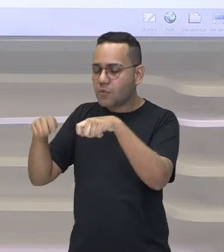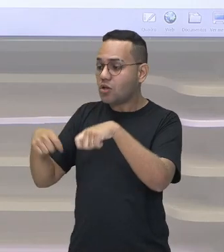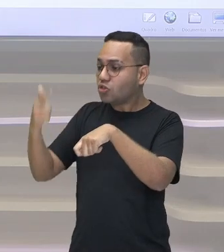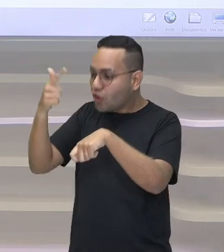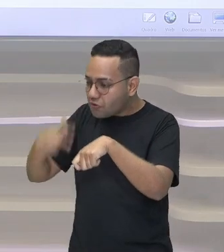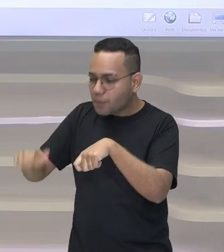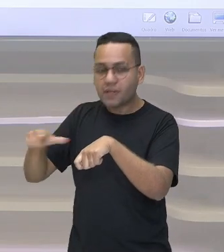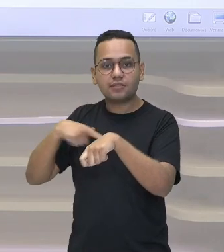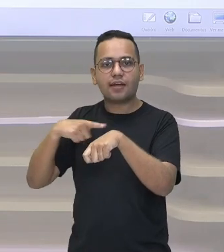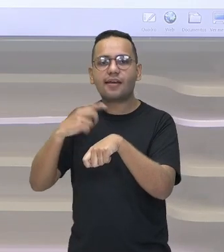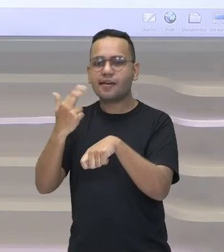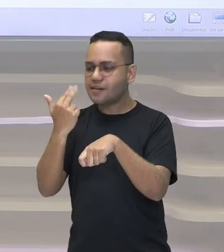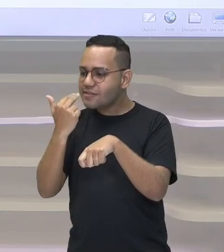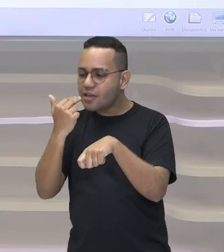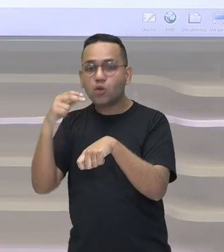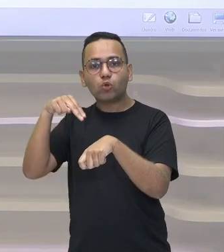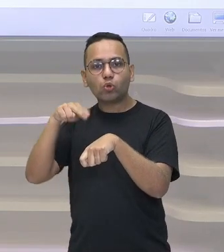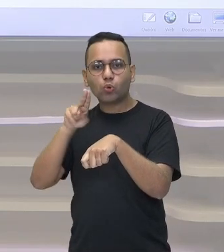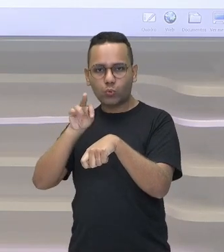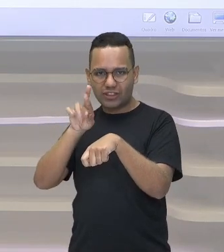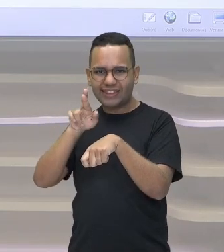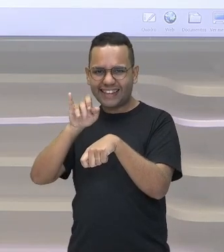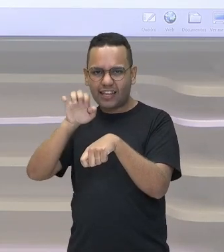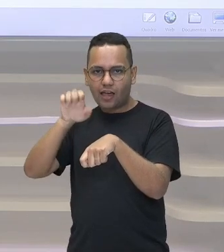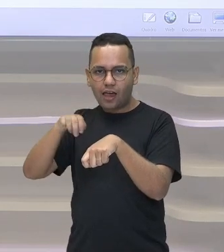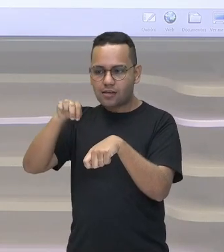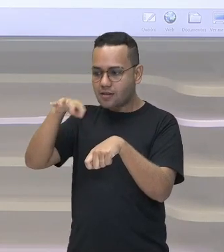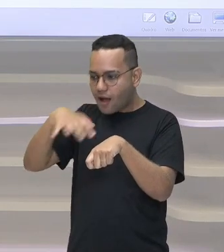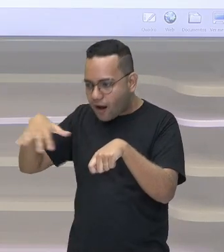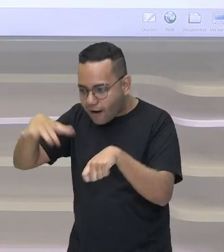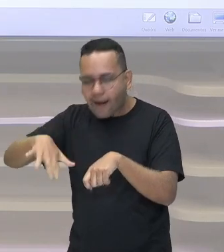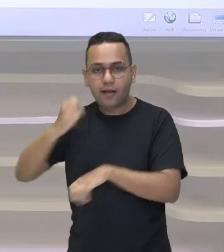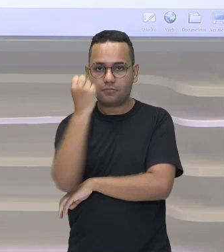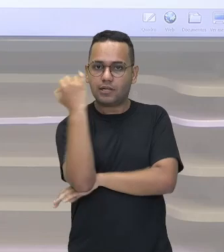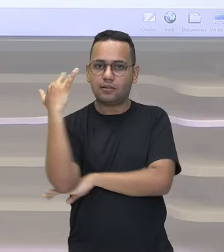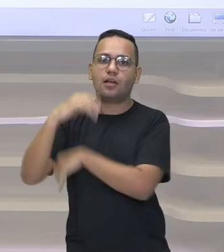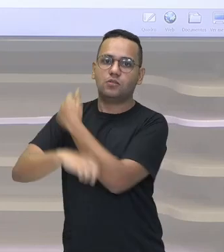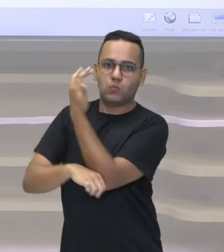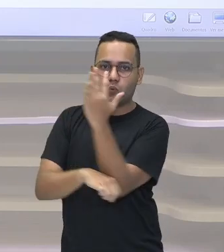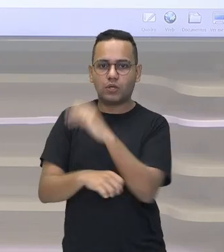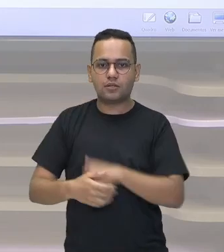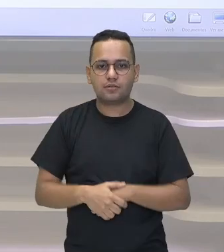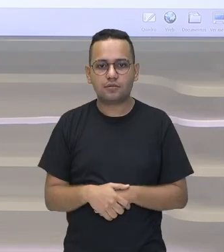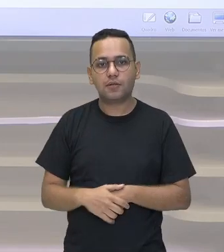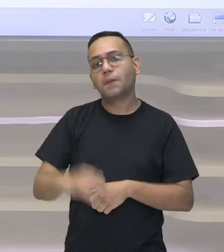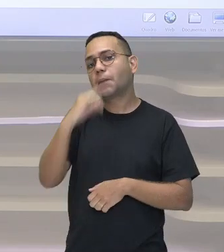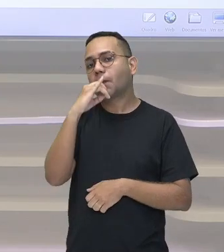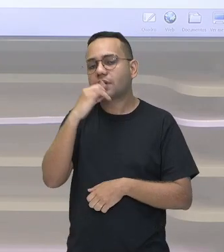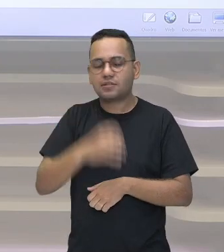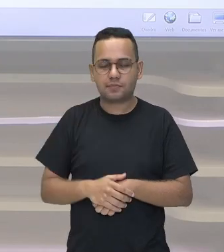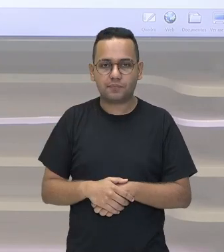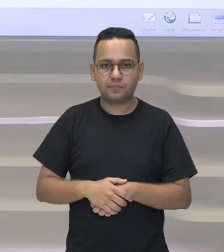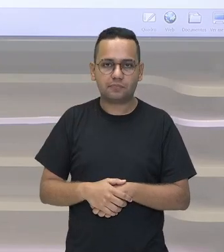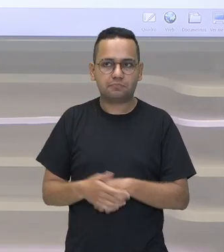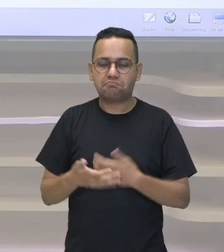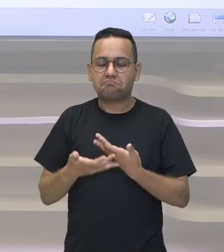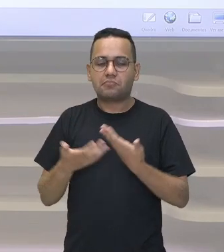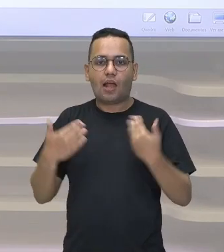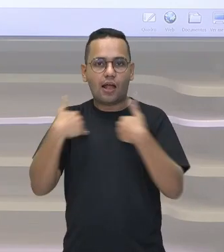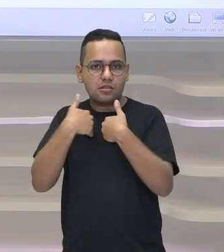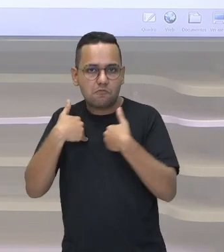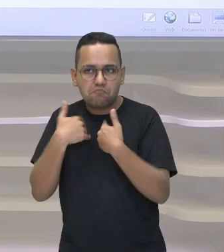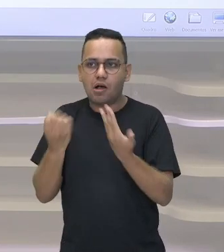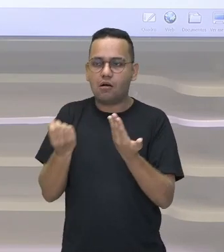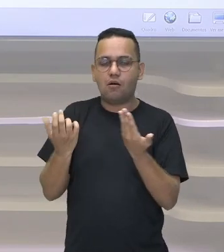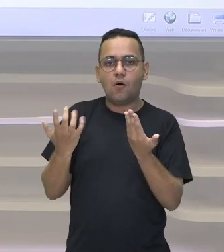próprio nome, a gente sabe que eles decompõem. Eles decompõem o quê? O ser vivo que morreu. Se não houvesse os fungos